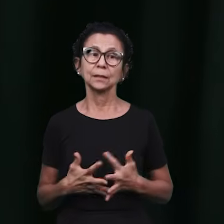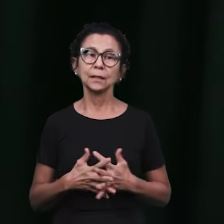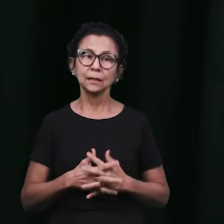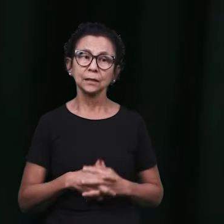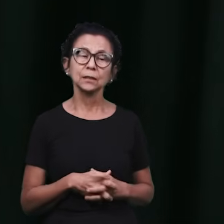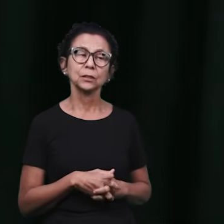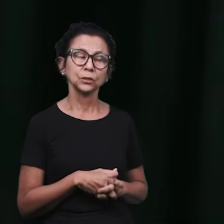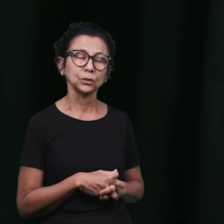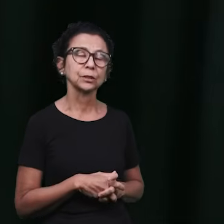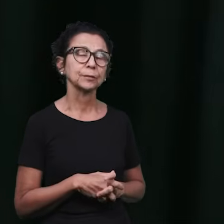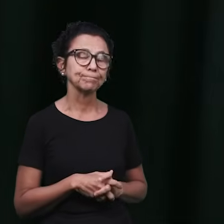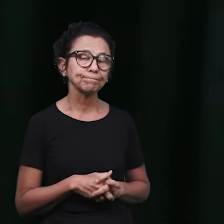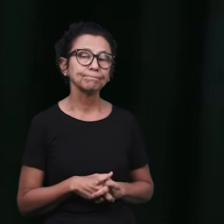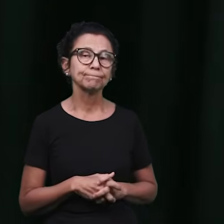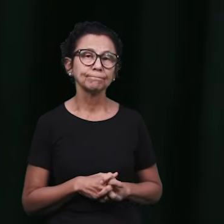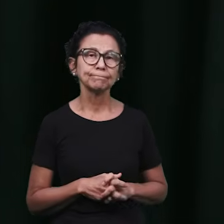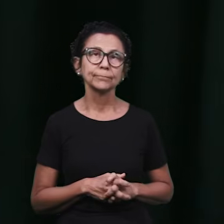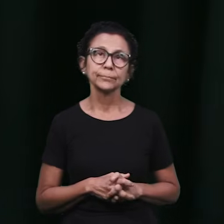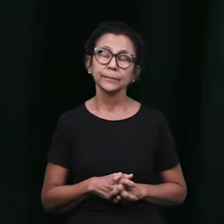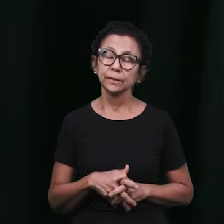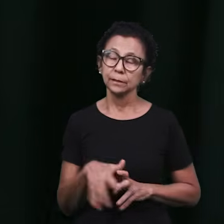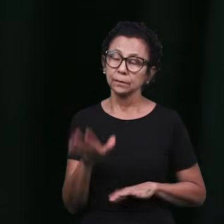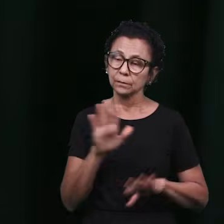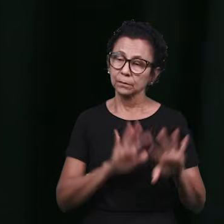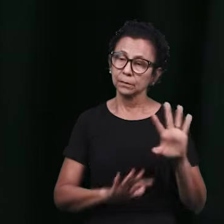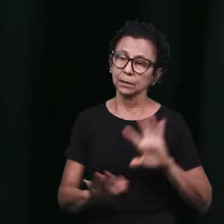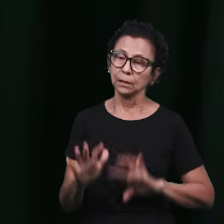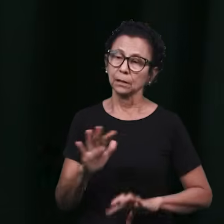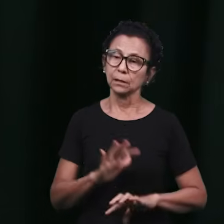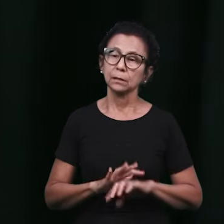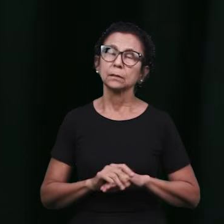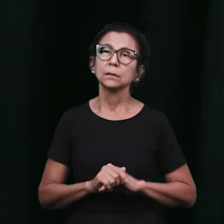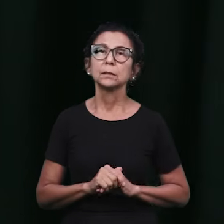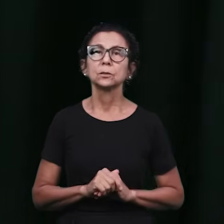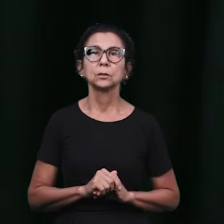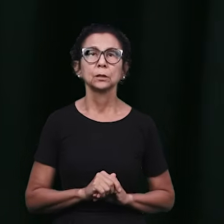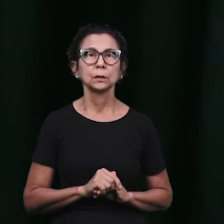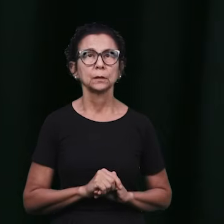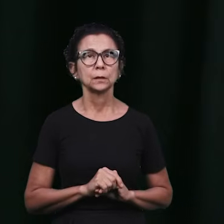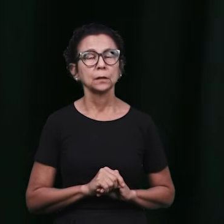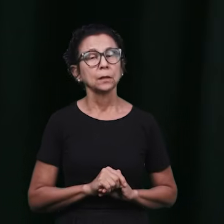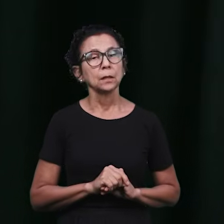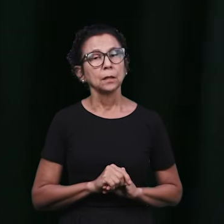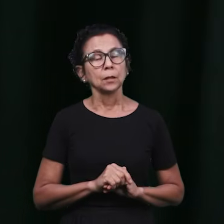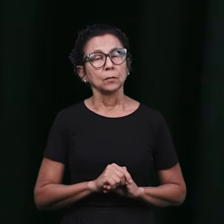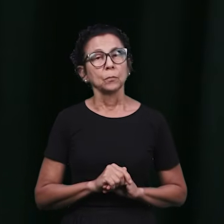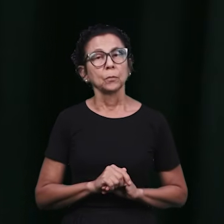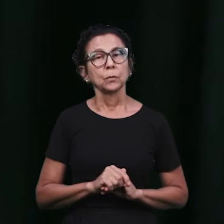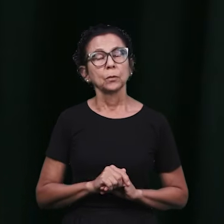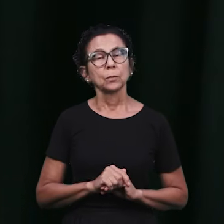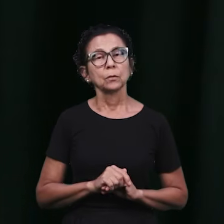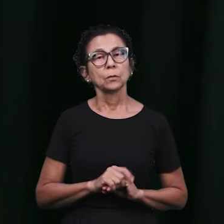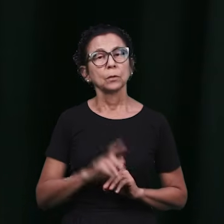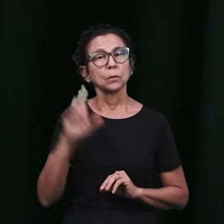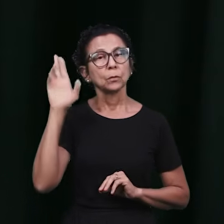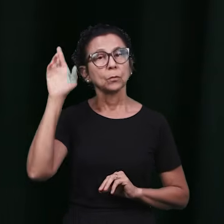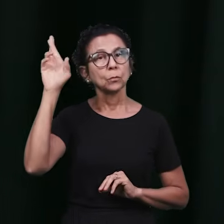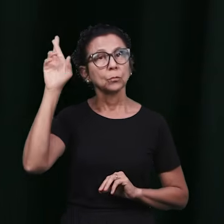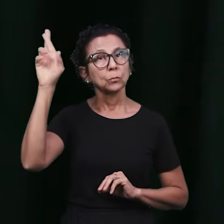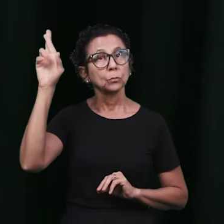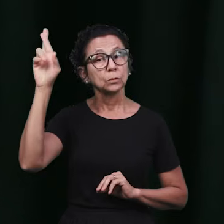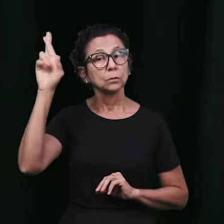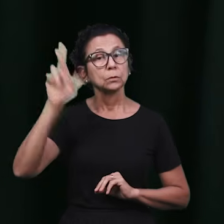características do falso profeta. Então nós temos que tomar muito cuidado, que uma coisa que o Senhor preservou no nosso meio, uma